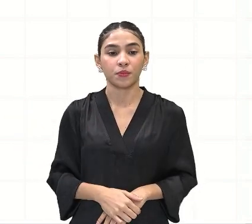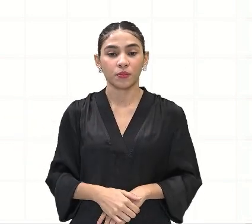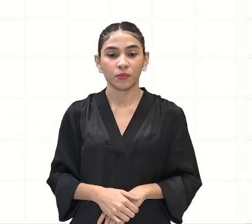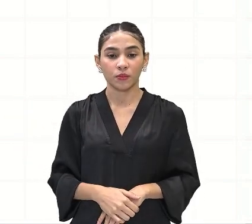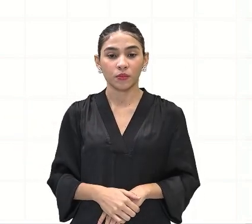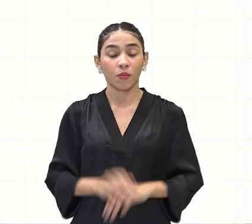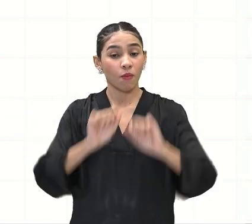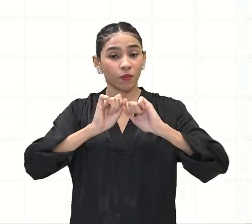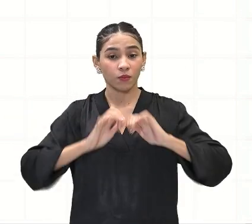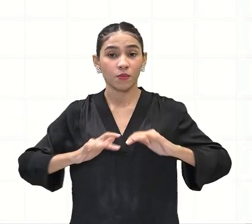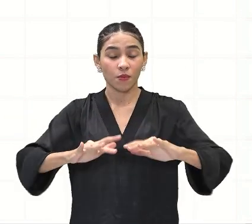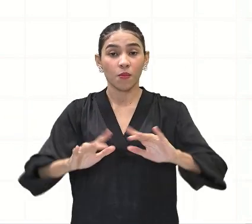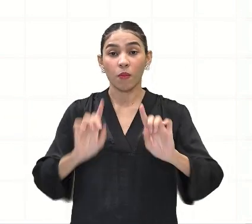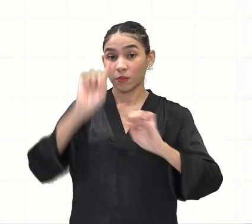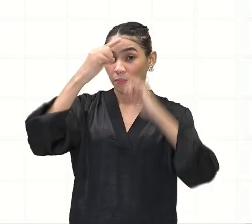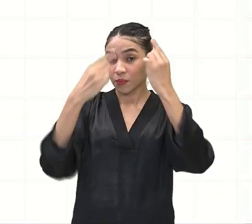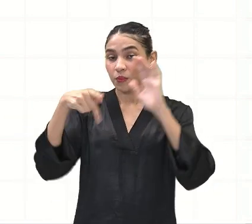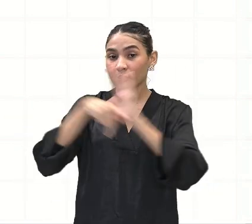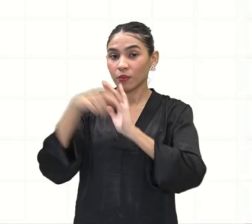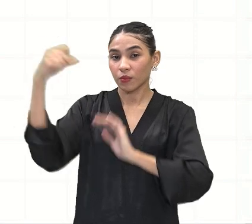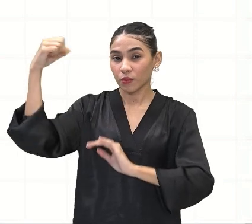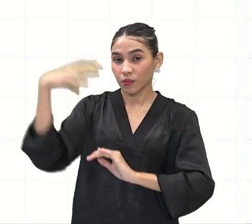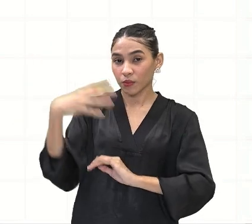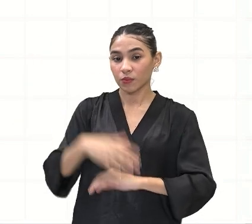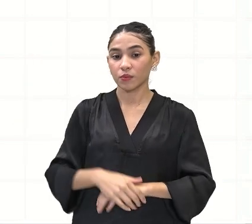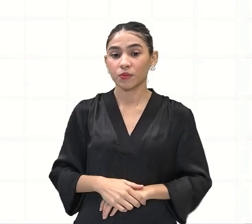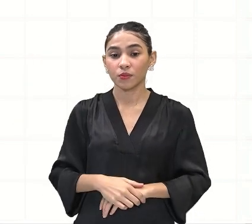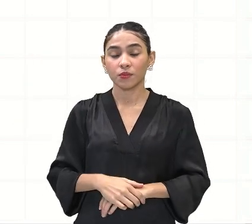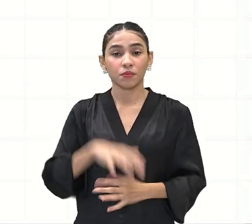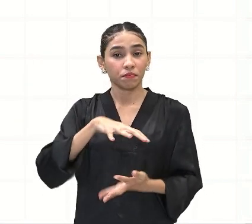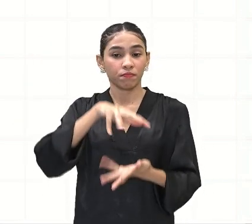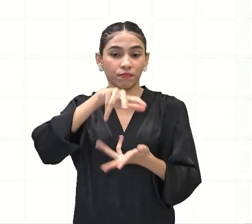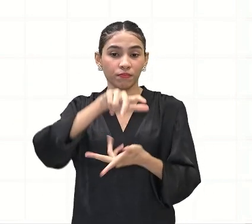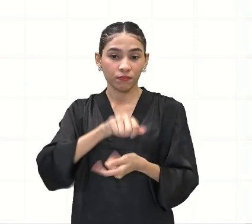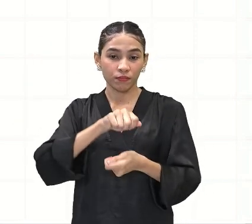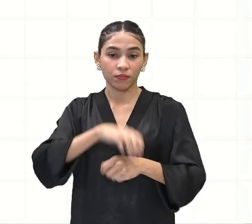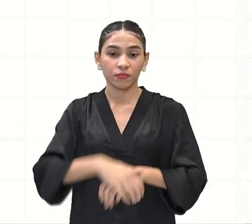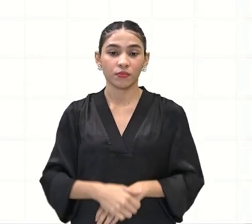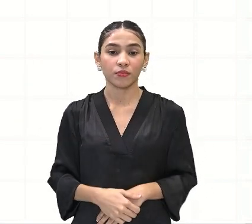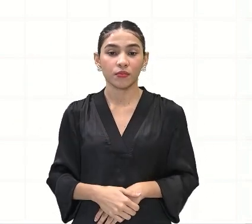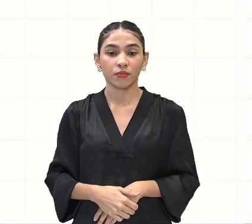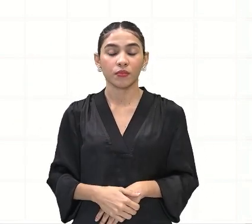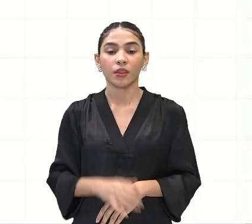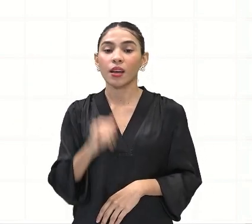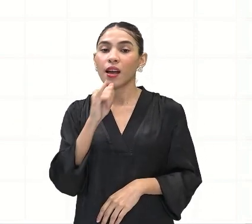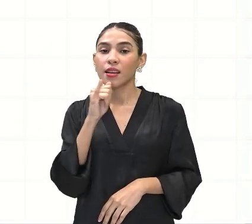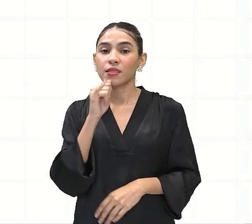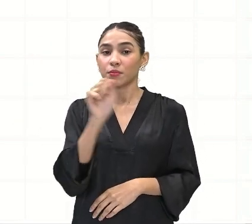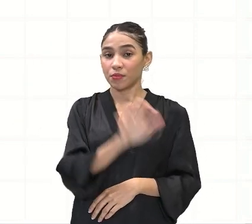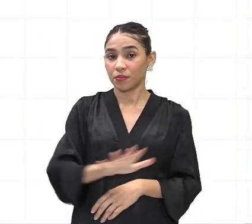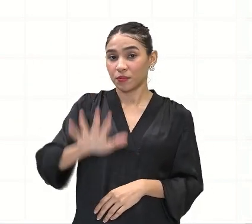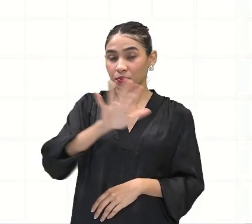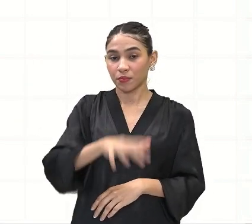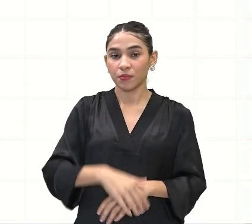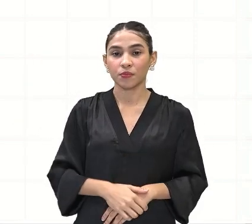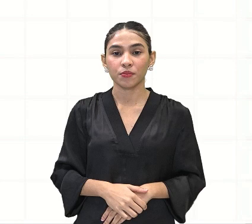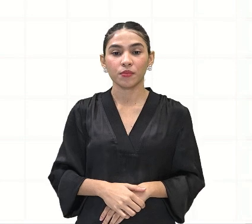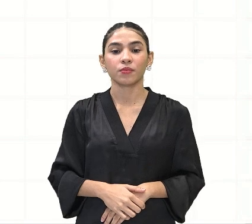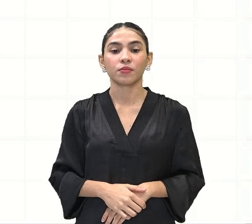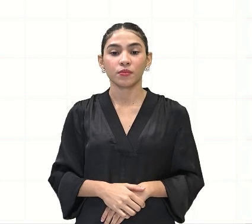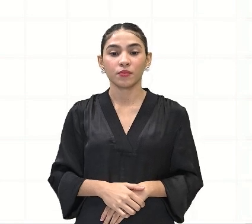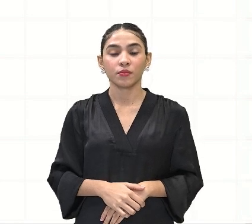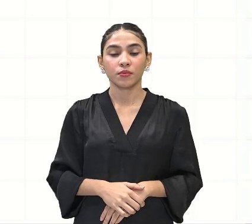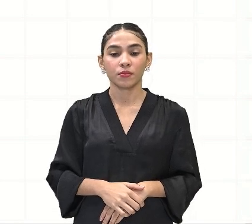essa difusão dos ideais iluministas diante do mundo. Né? De um modo geral, os